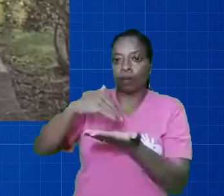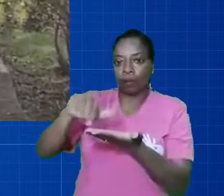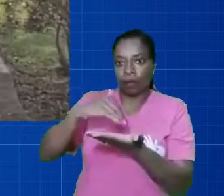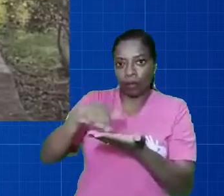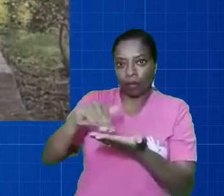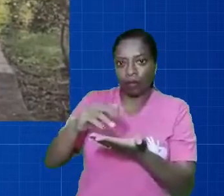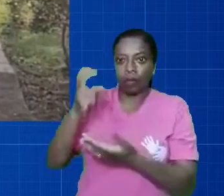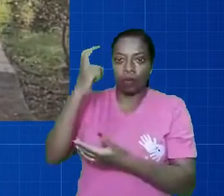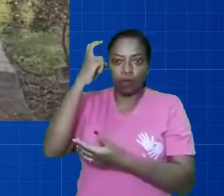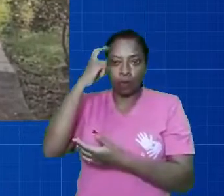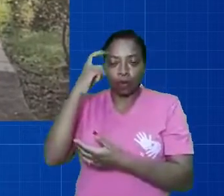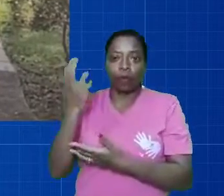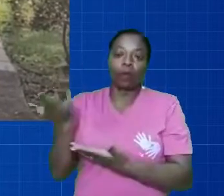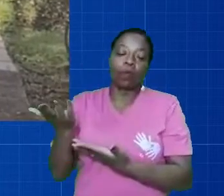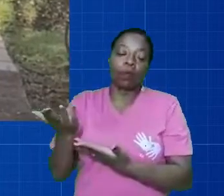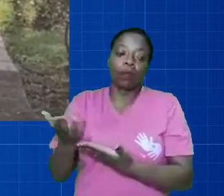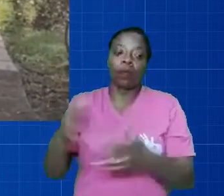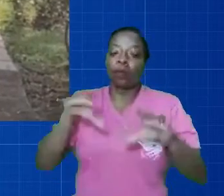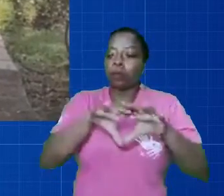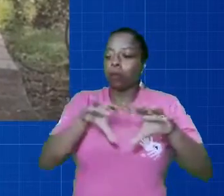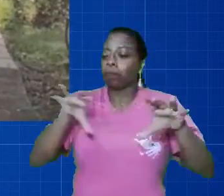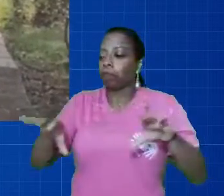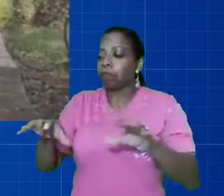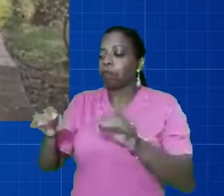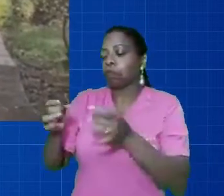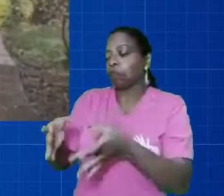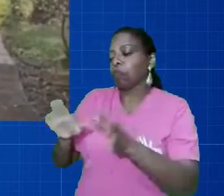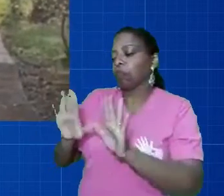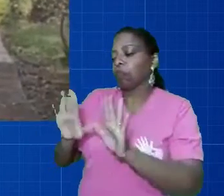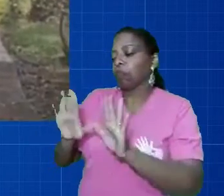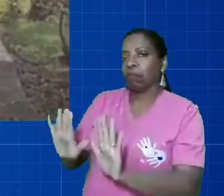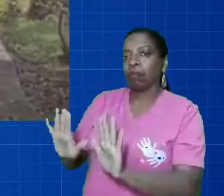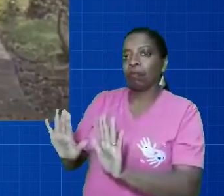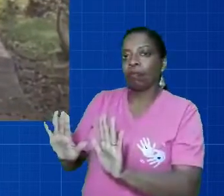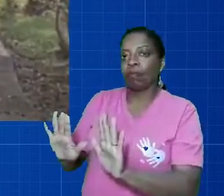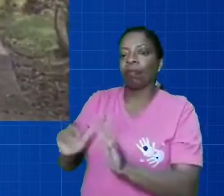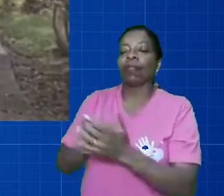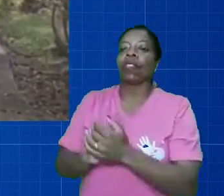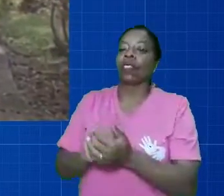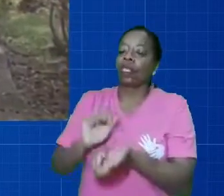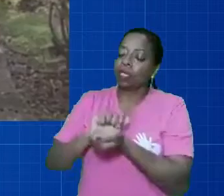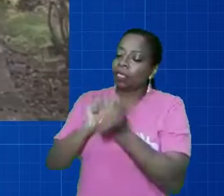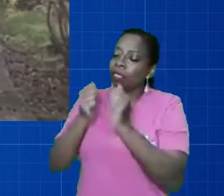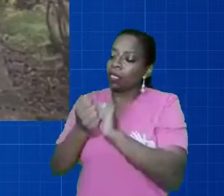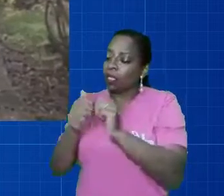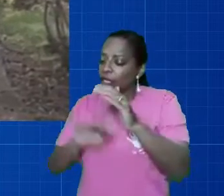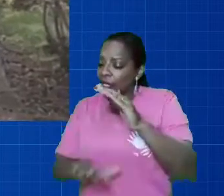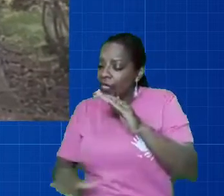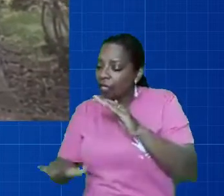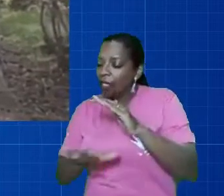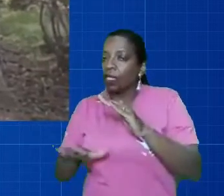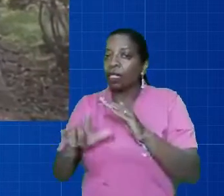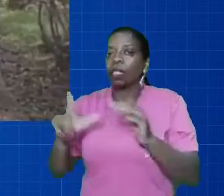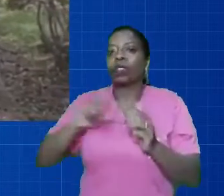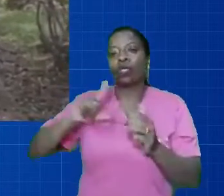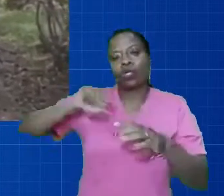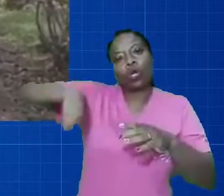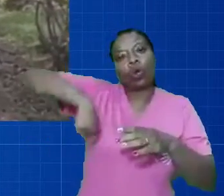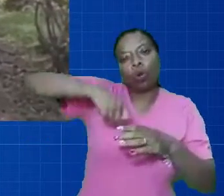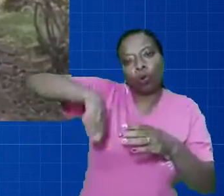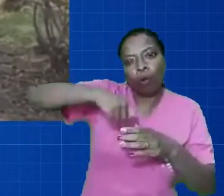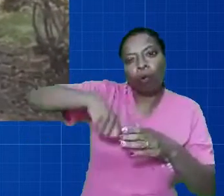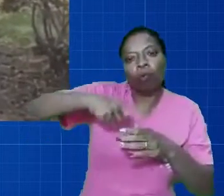fez uma adequação de uma sala bem ampla no piso inferior e tinha também ali uma cozinha e um outro espaço